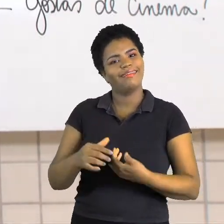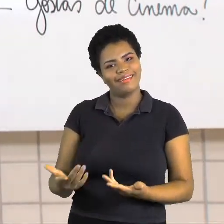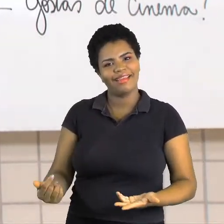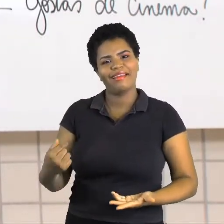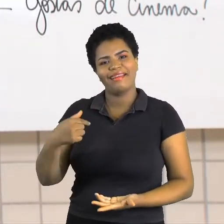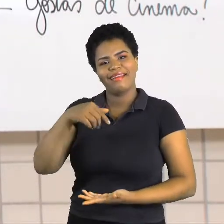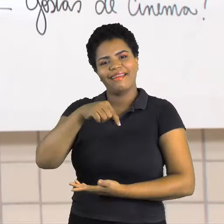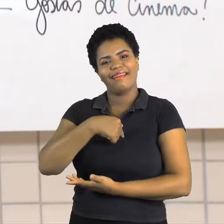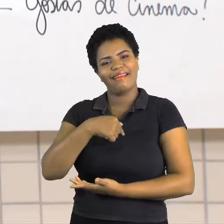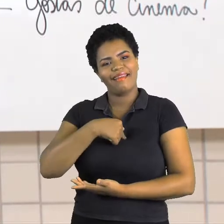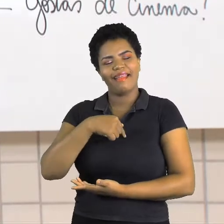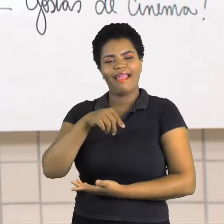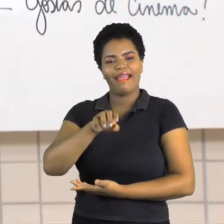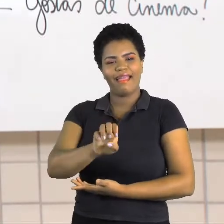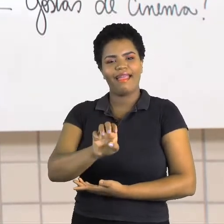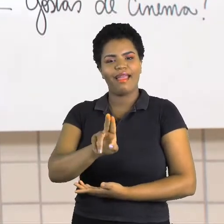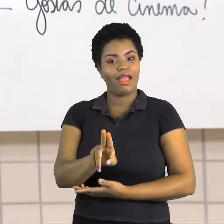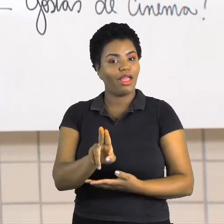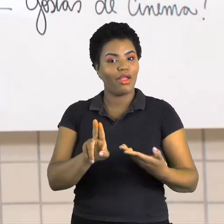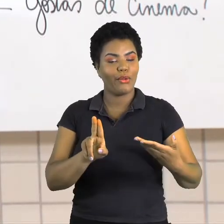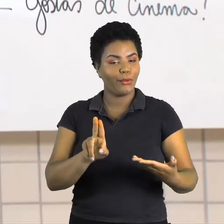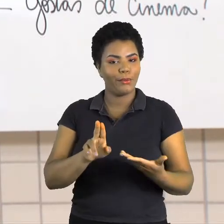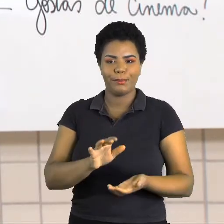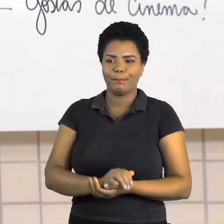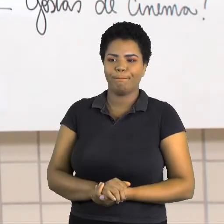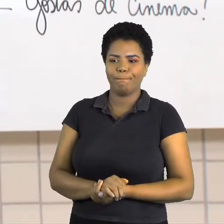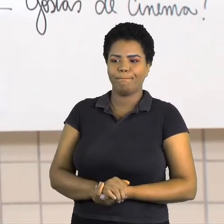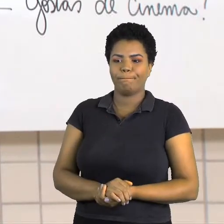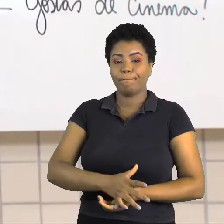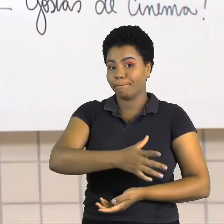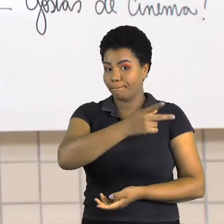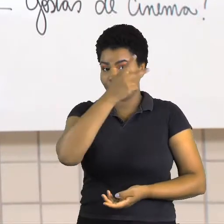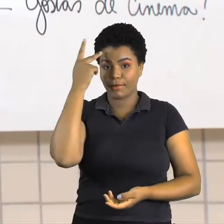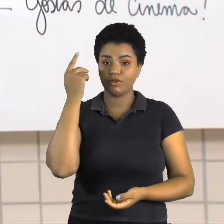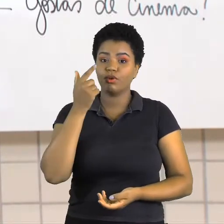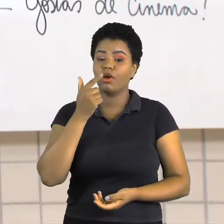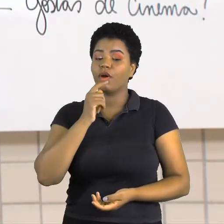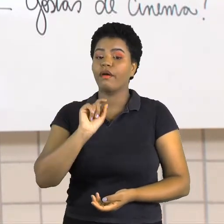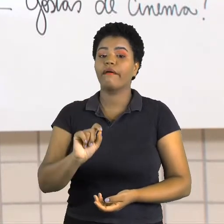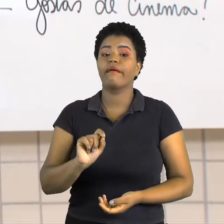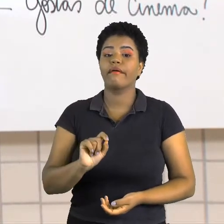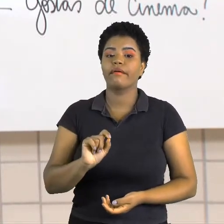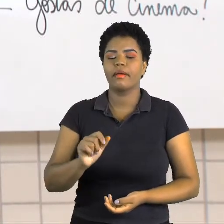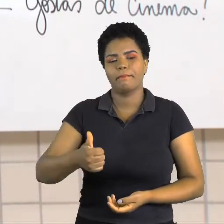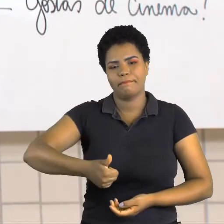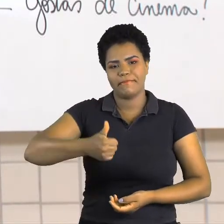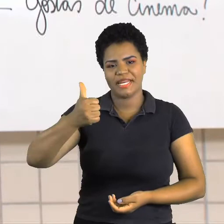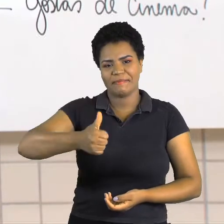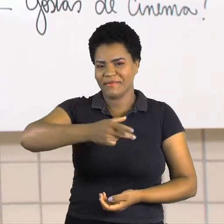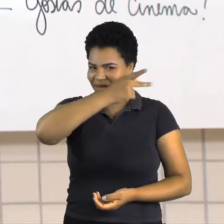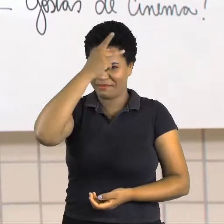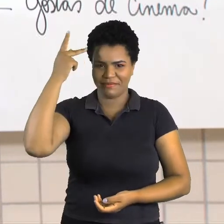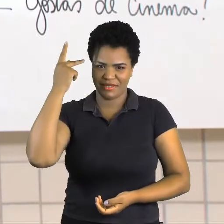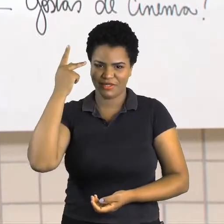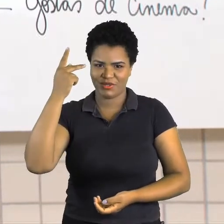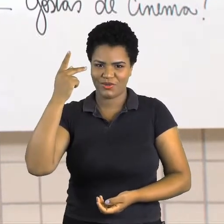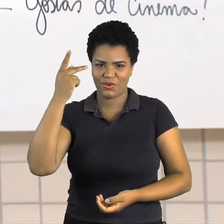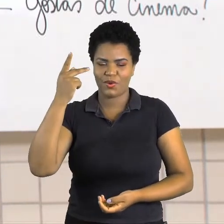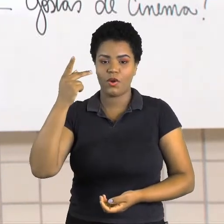fui ao mercado. Então, que pessoa que é? Primeira pessoa. Singular ou